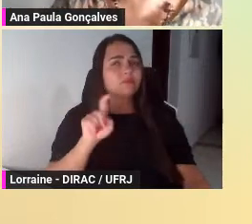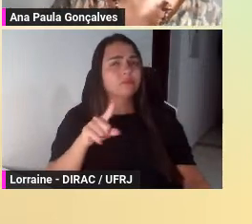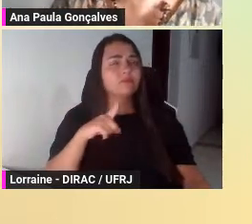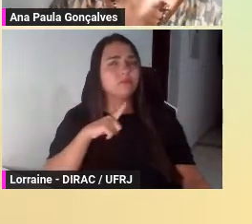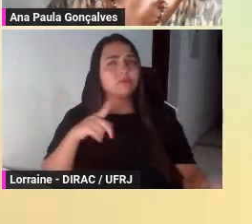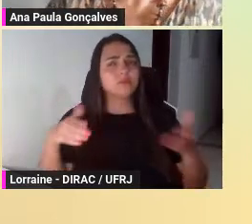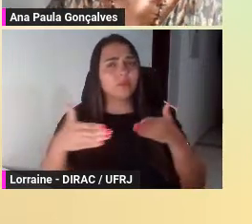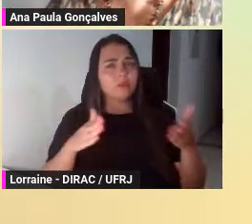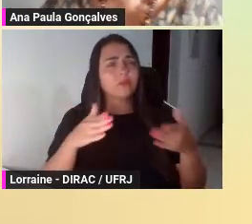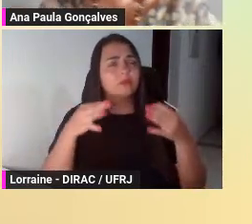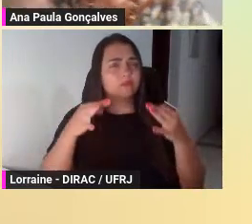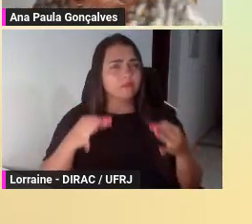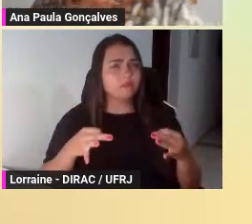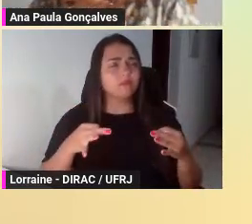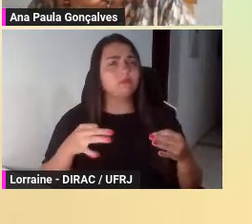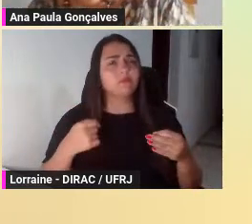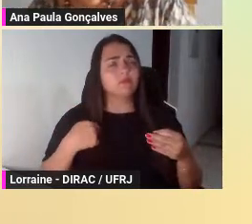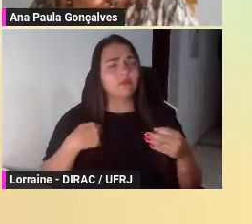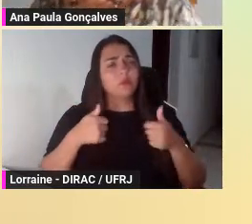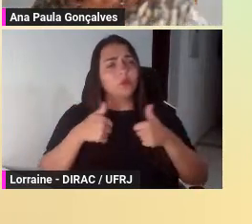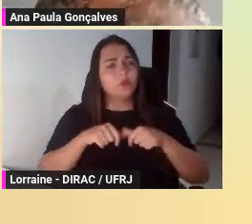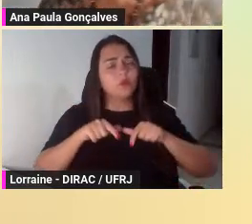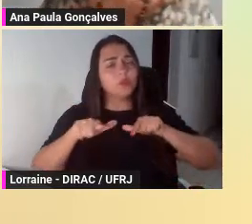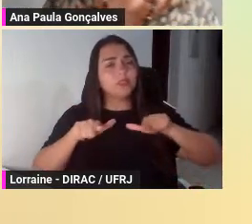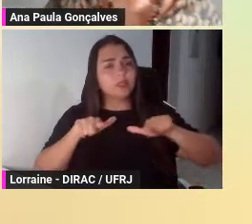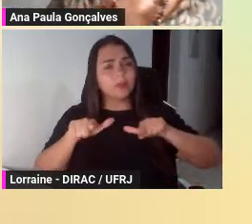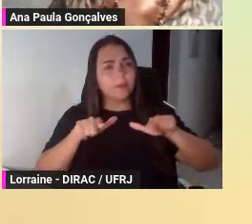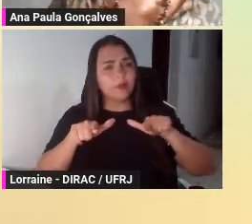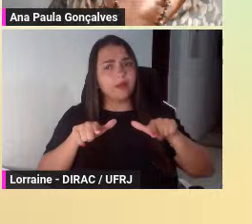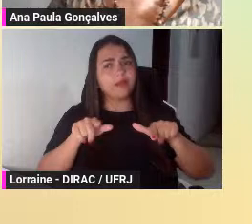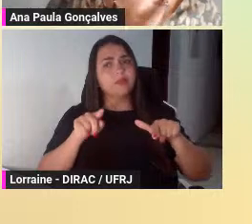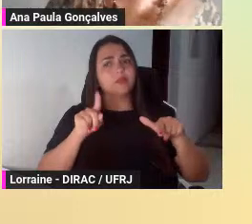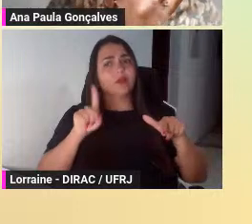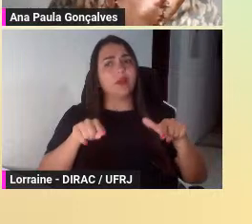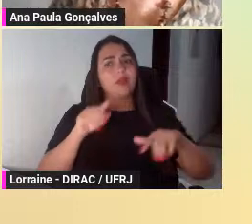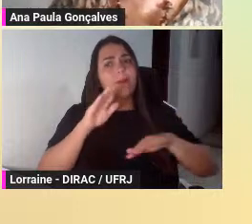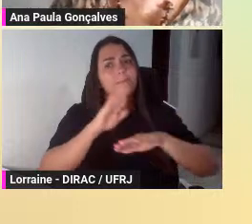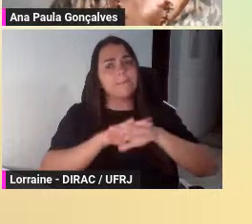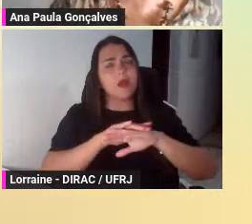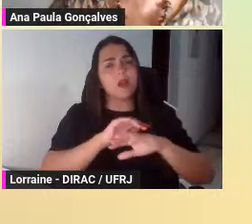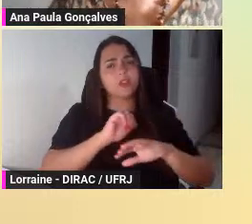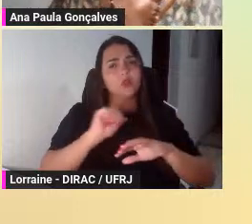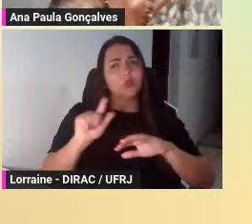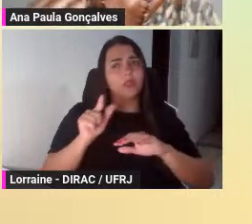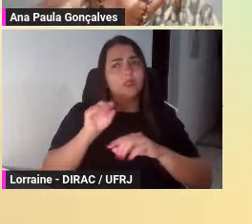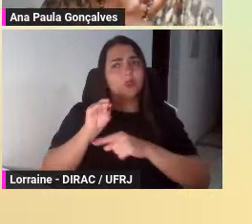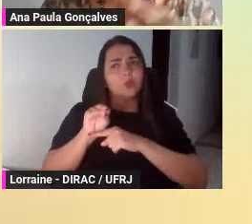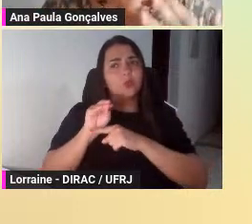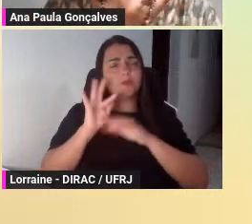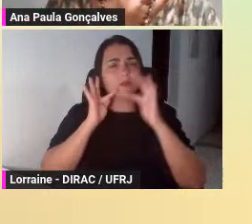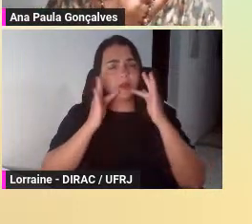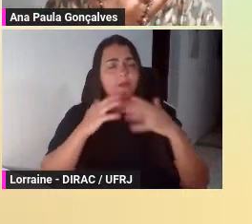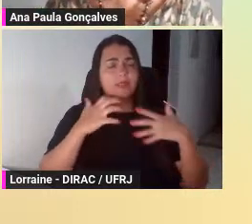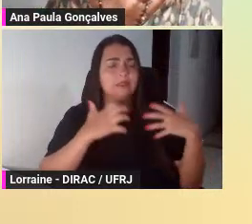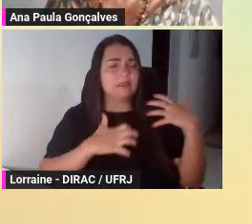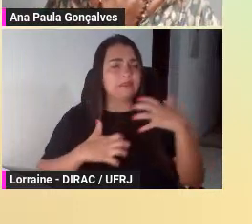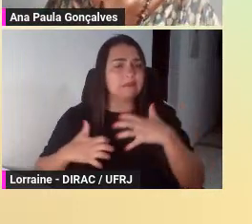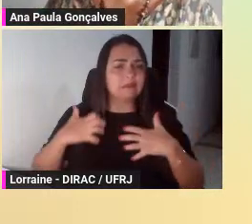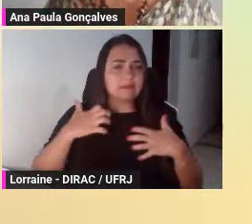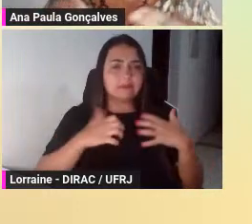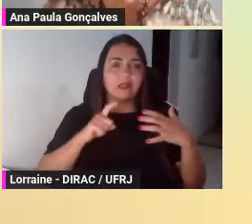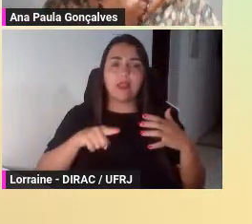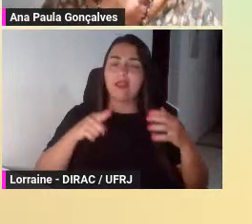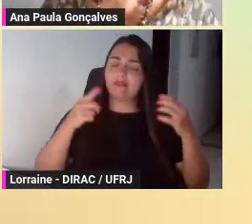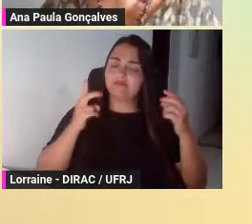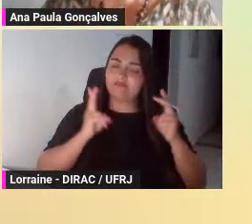lugar certo? Será que eu estou trabalhando mais do que estou me dedicando à minha família? Essa angústia, ela é constante. O